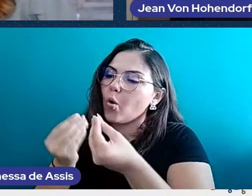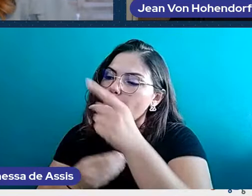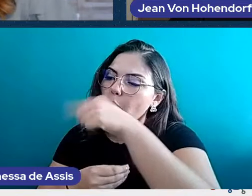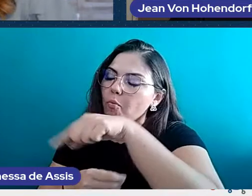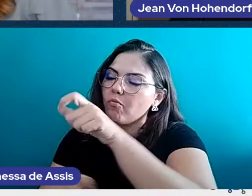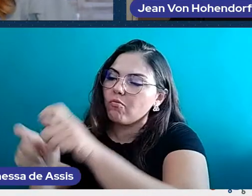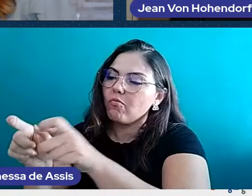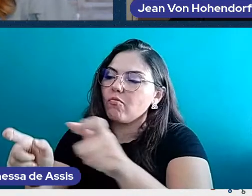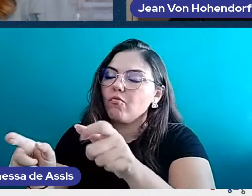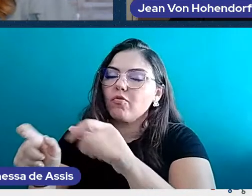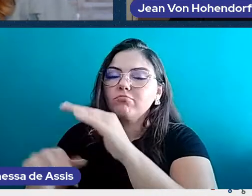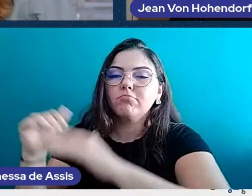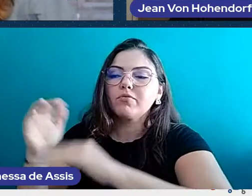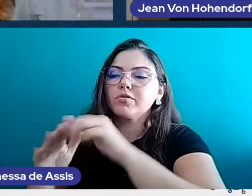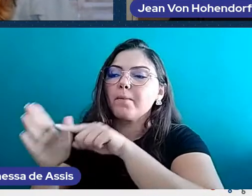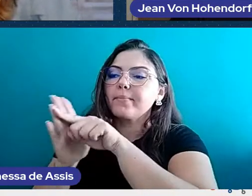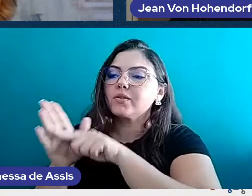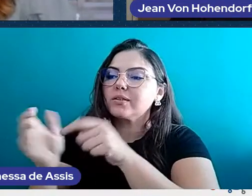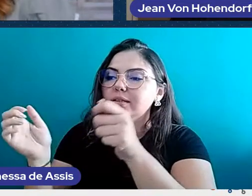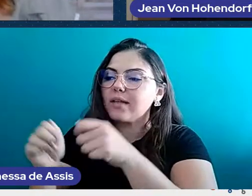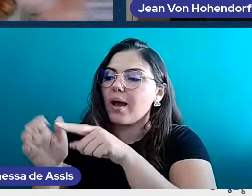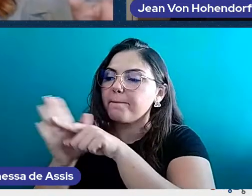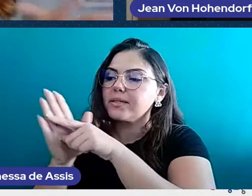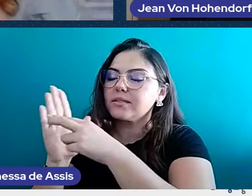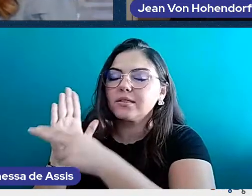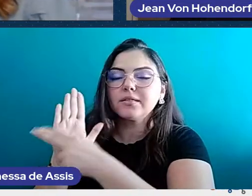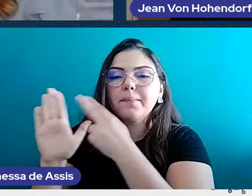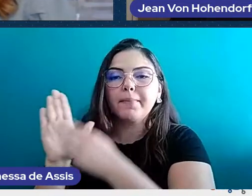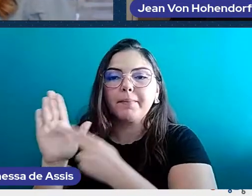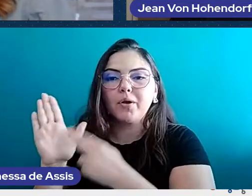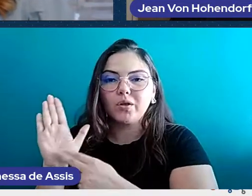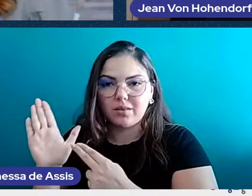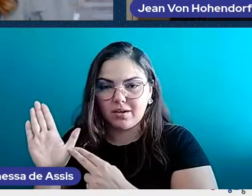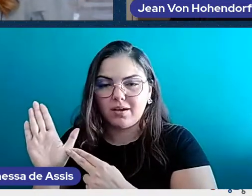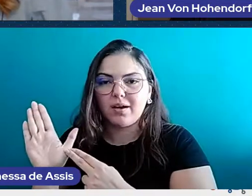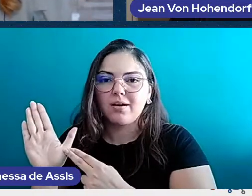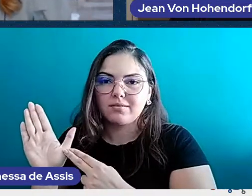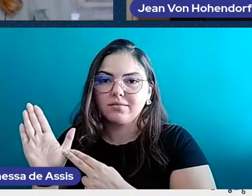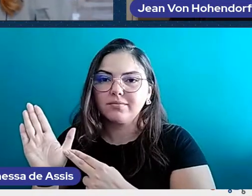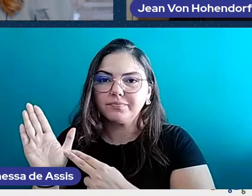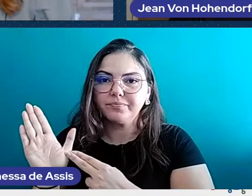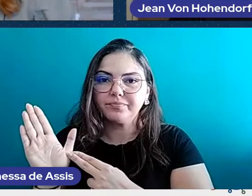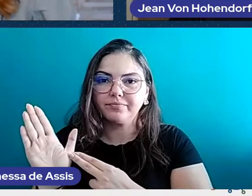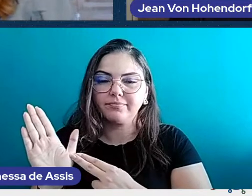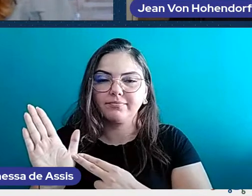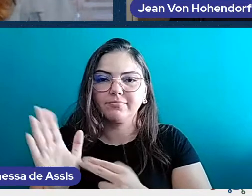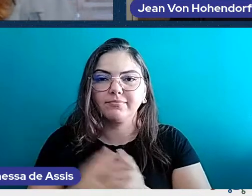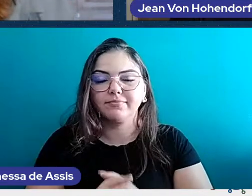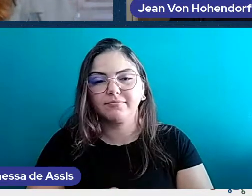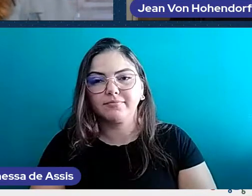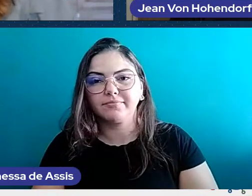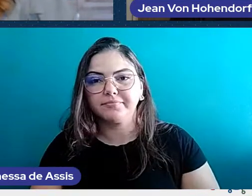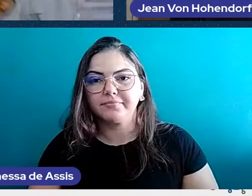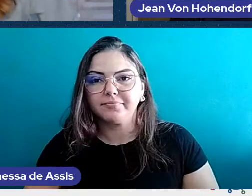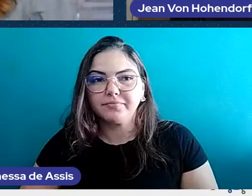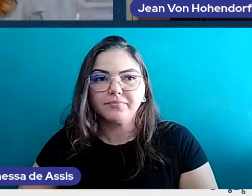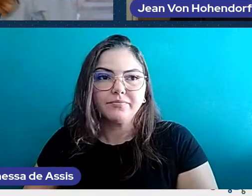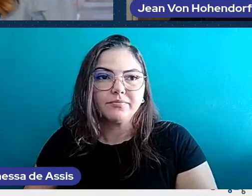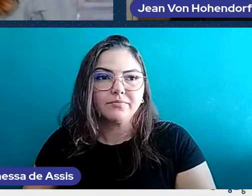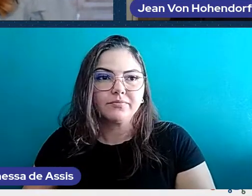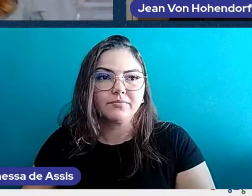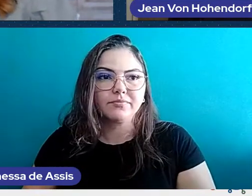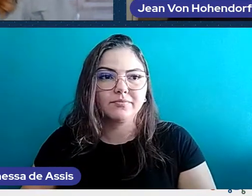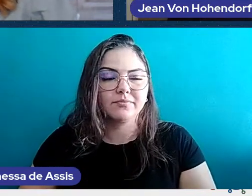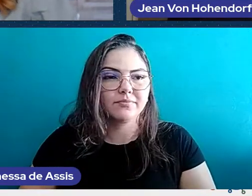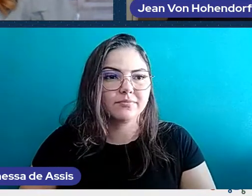pesquisa que nós gostamos muito. Não só nós bibliotecários, né? Nas humanas utilizamos demais. Então, agradecer